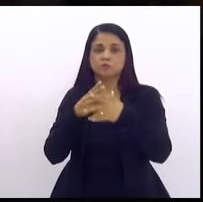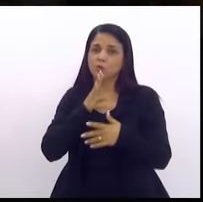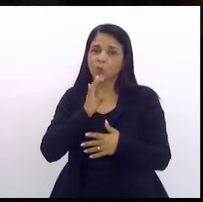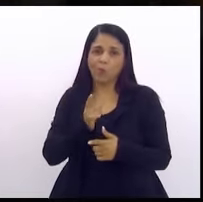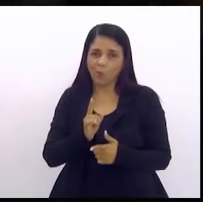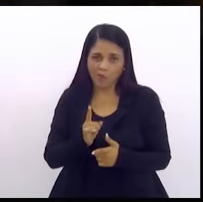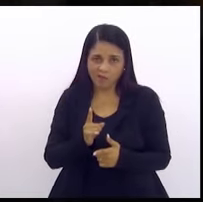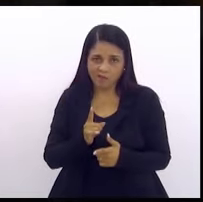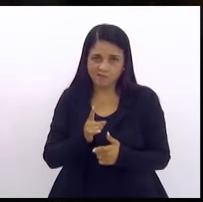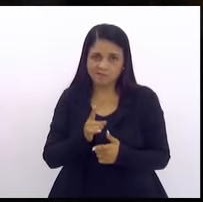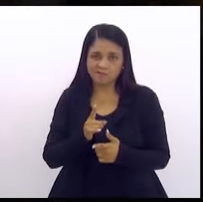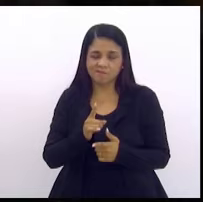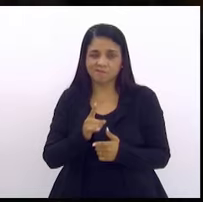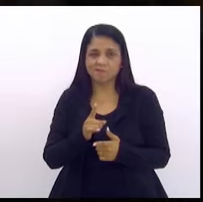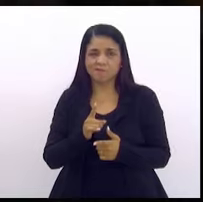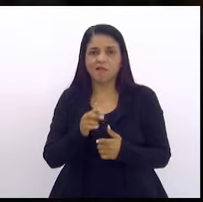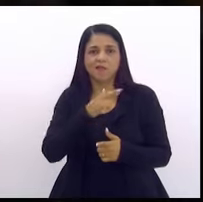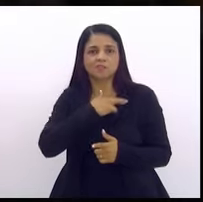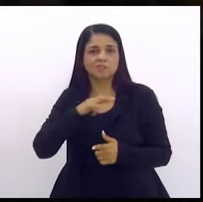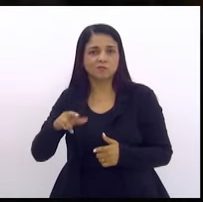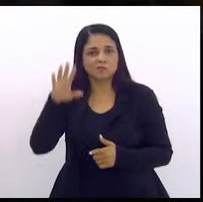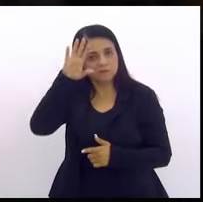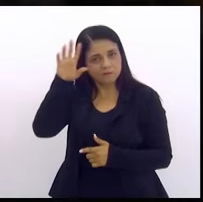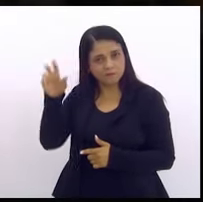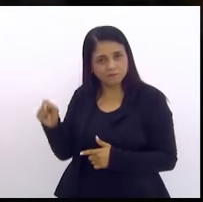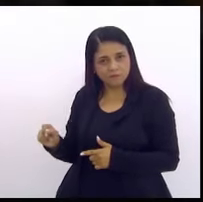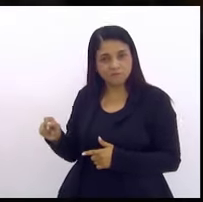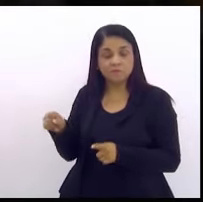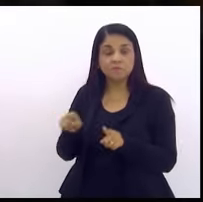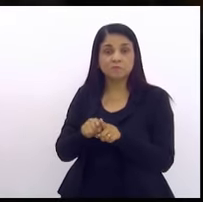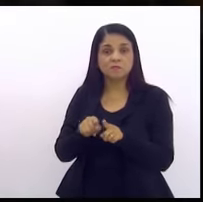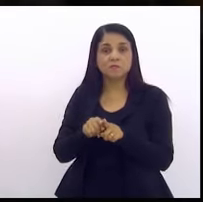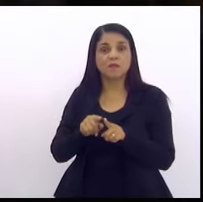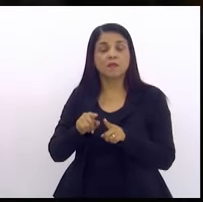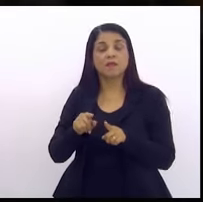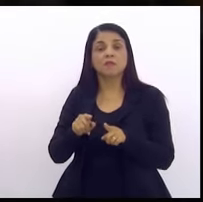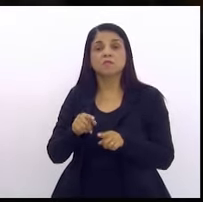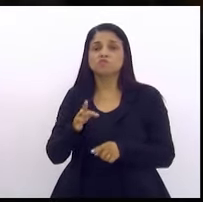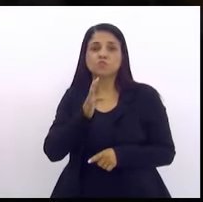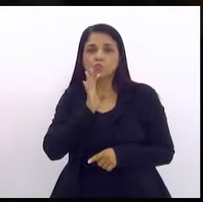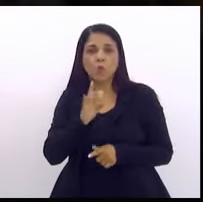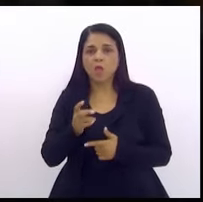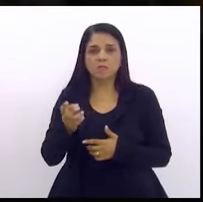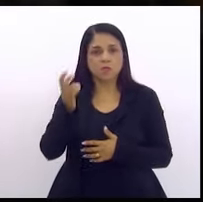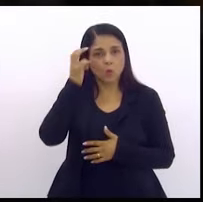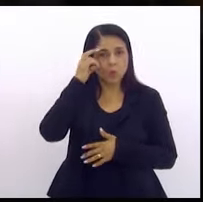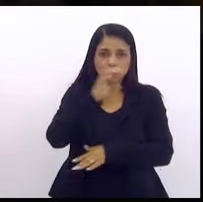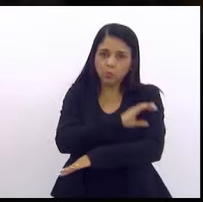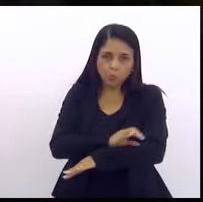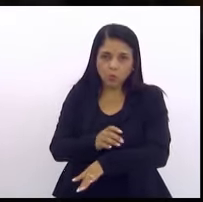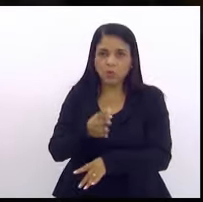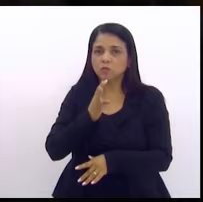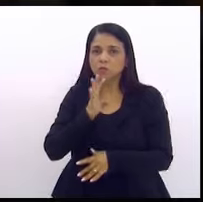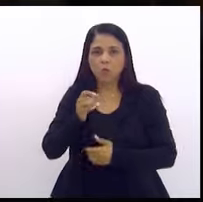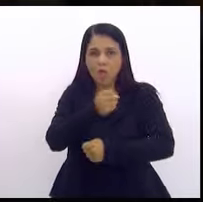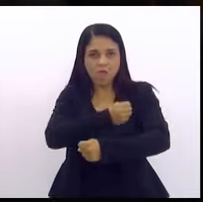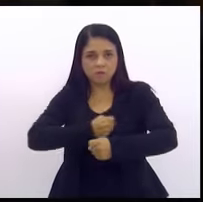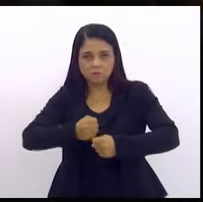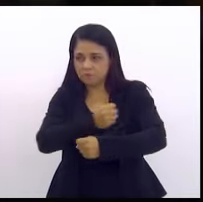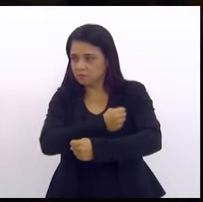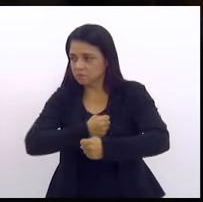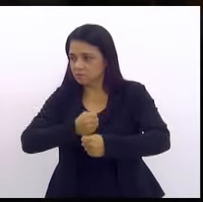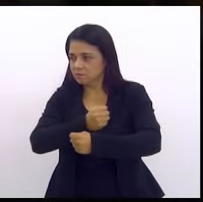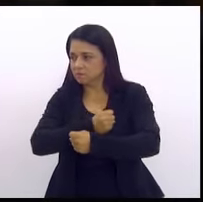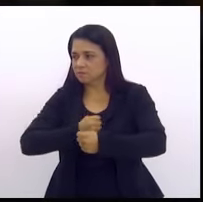reconhecem as religiões de matriz africana, mas mais que isso, não reconhece a sua cultura, a sua gastronomia e a